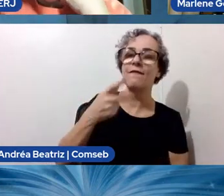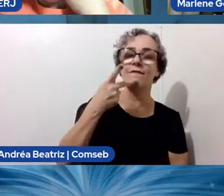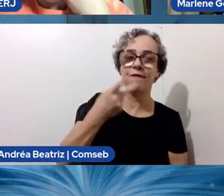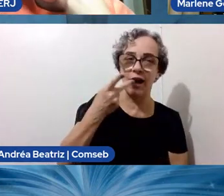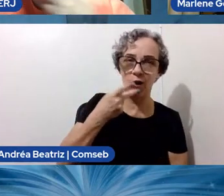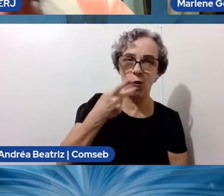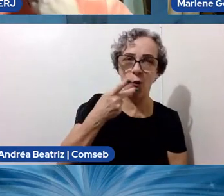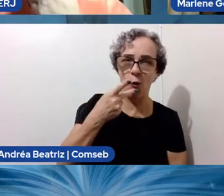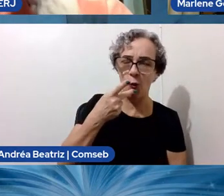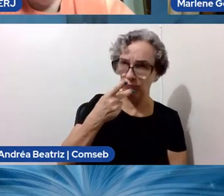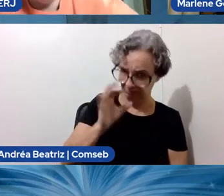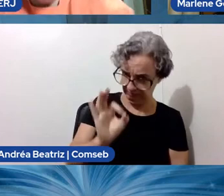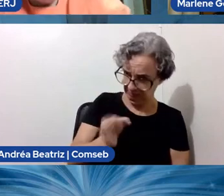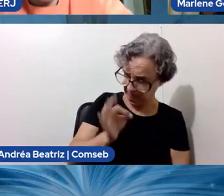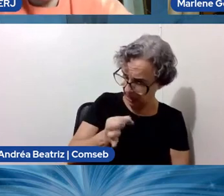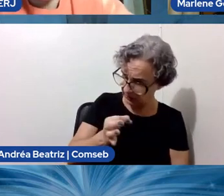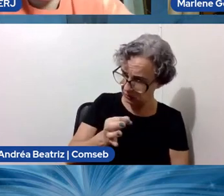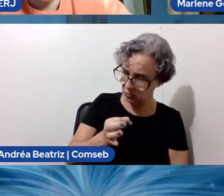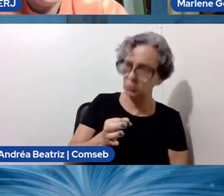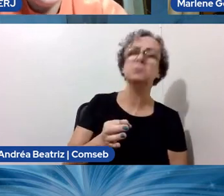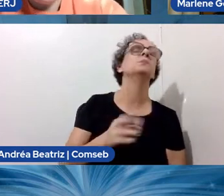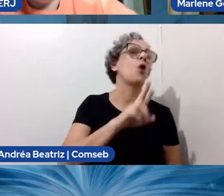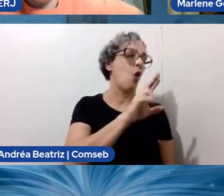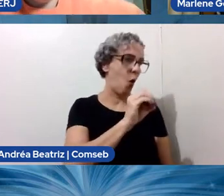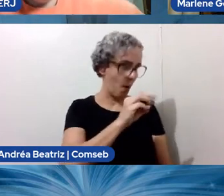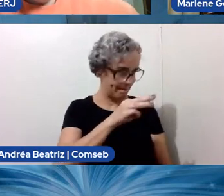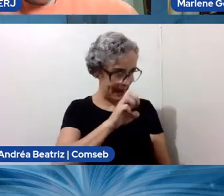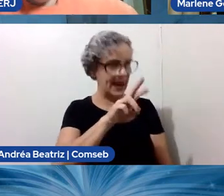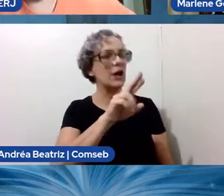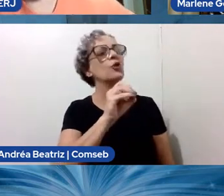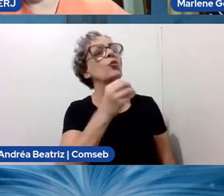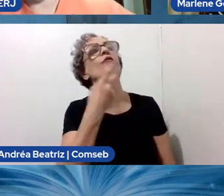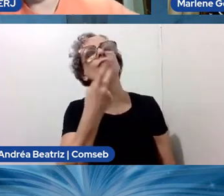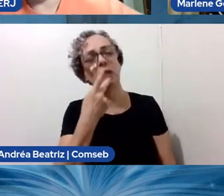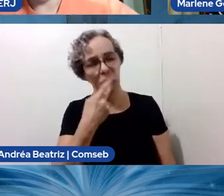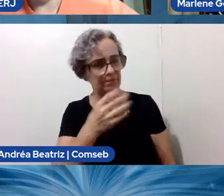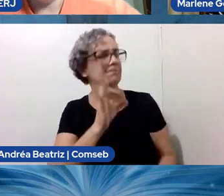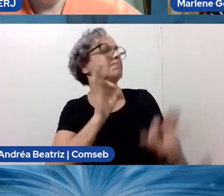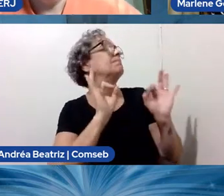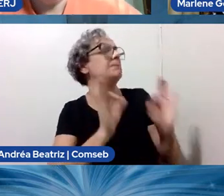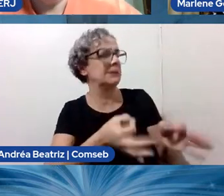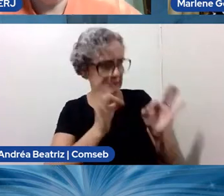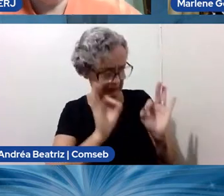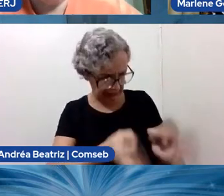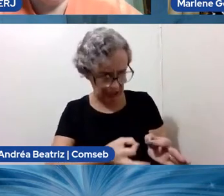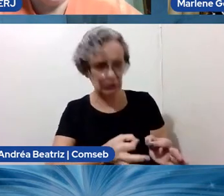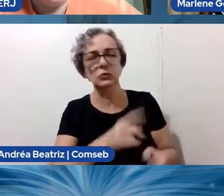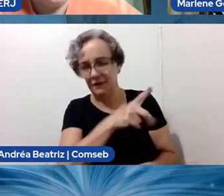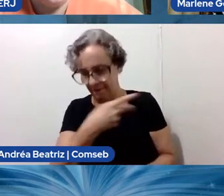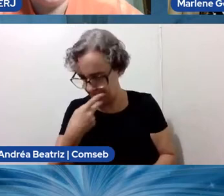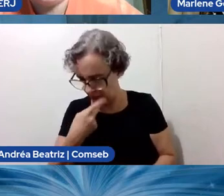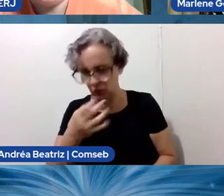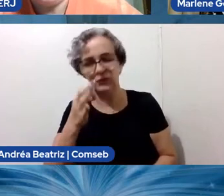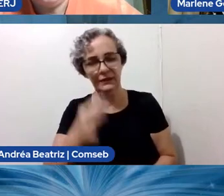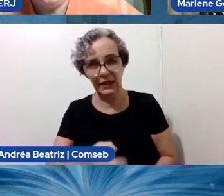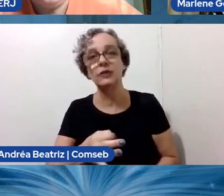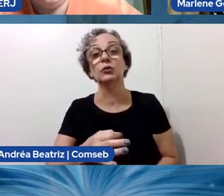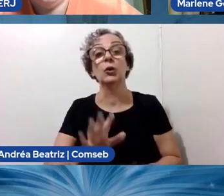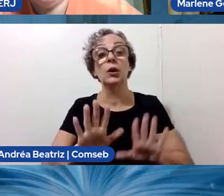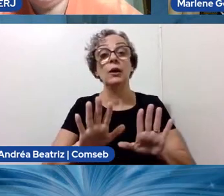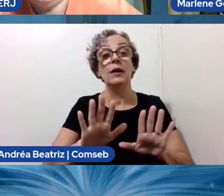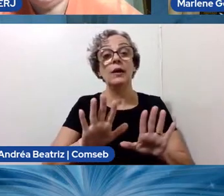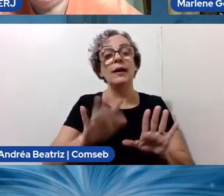razão? Tem toda a razão, perfeitamente colocada. Muito bom. Eu acho interessante também, Carlos, se eu pudesse me estender só um